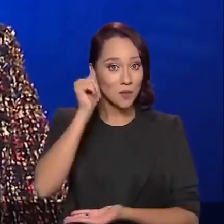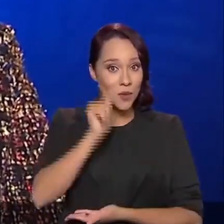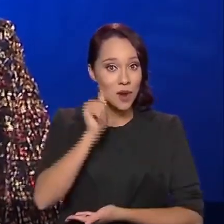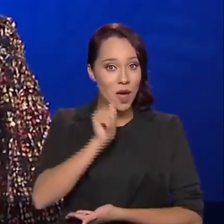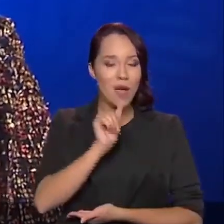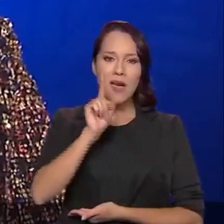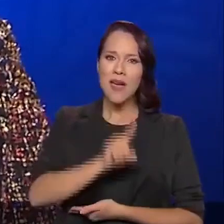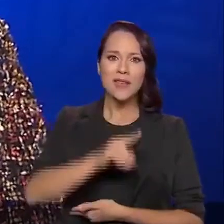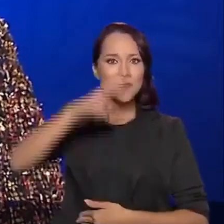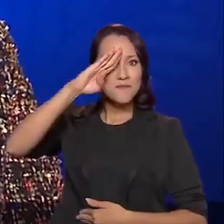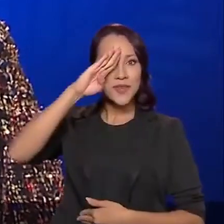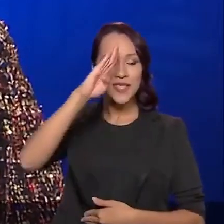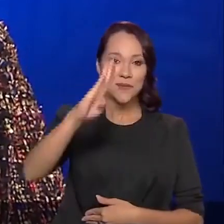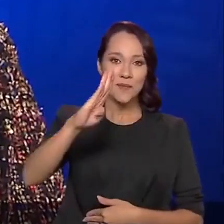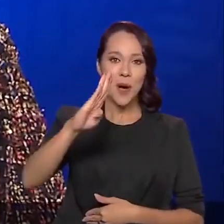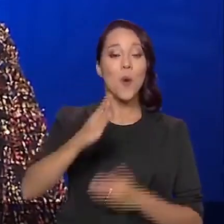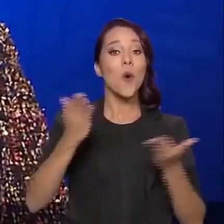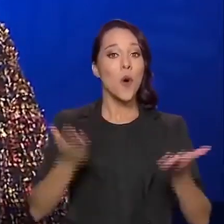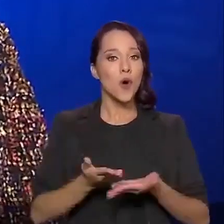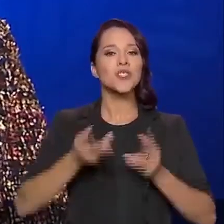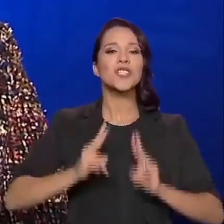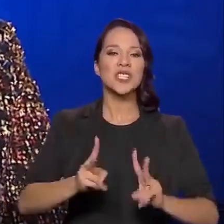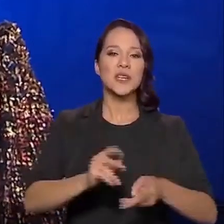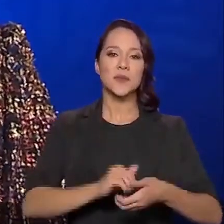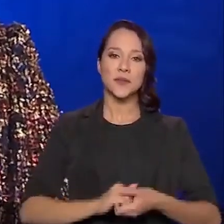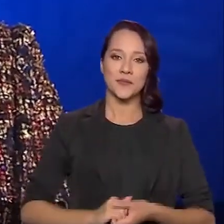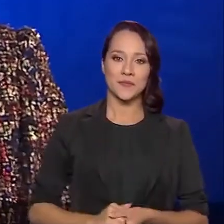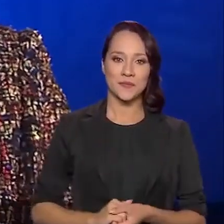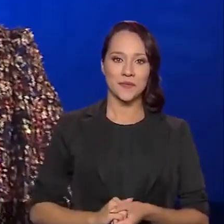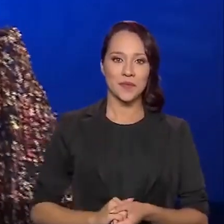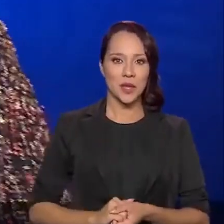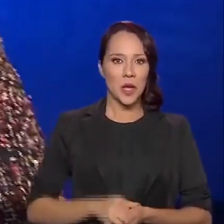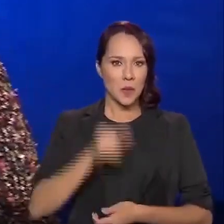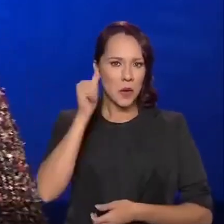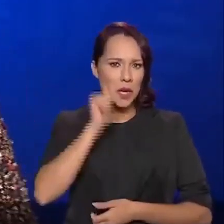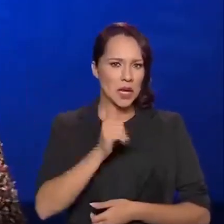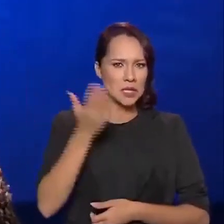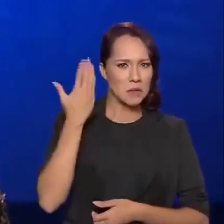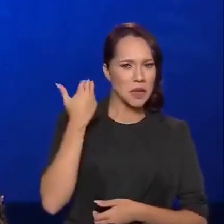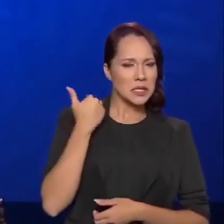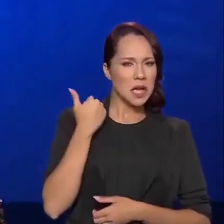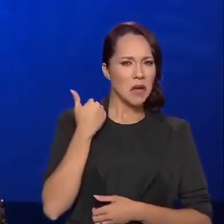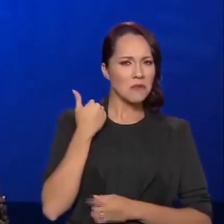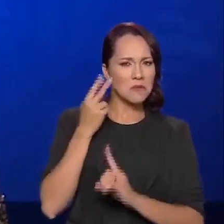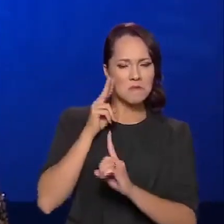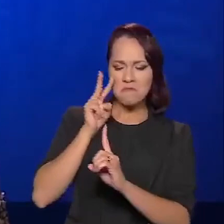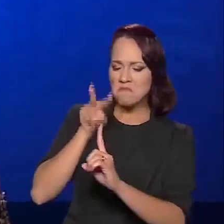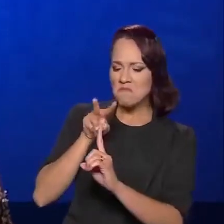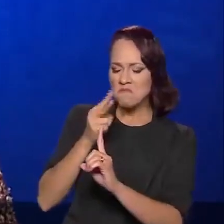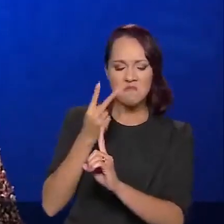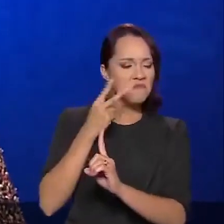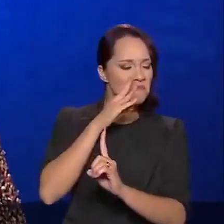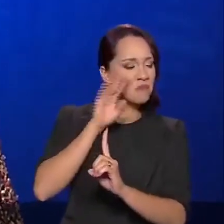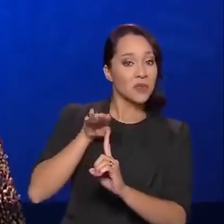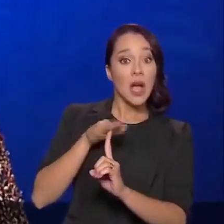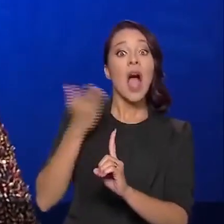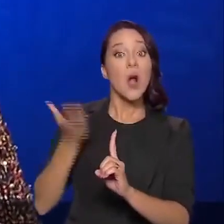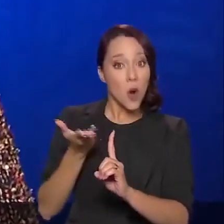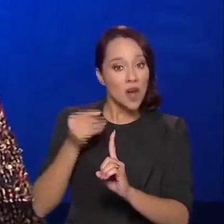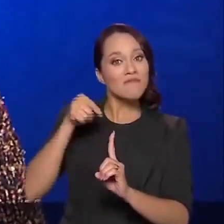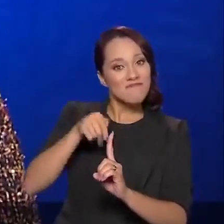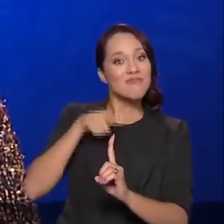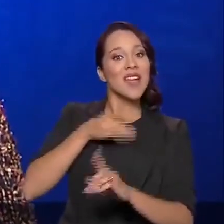você, mulher, é nossa prioridade hoje e sempre. Mulheres antes invisibilizadas agora